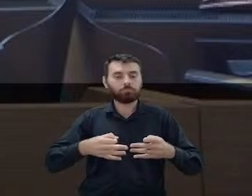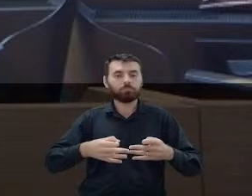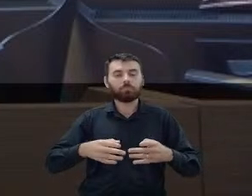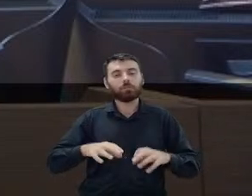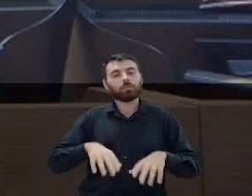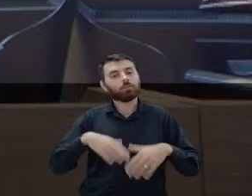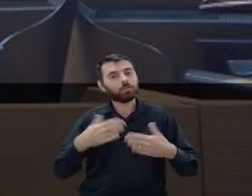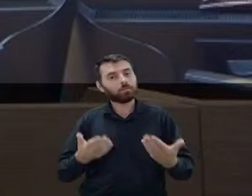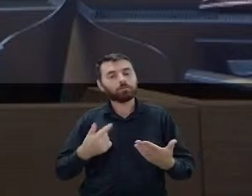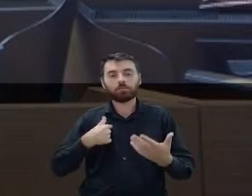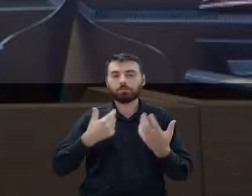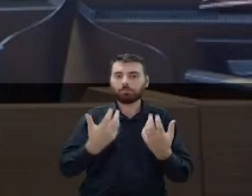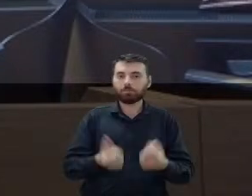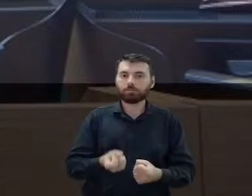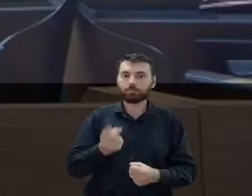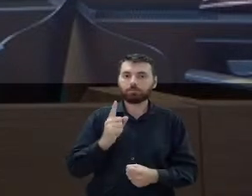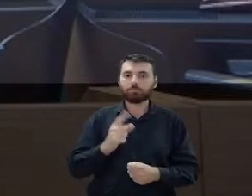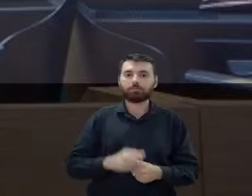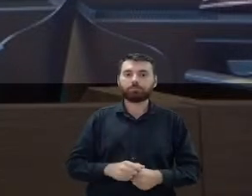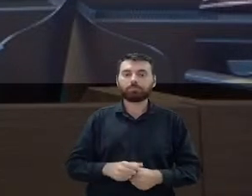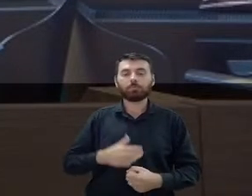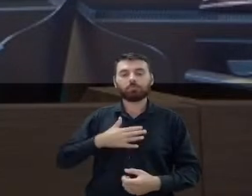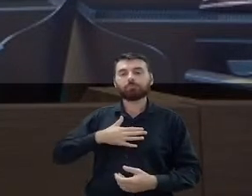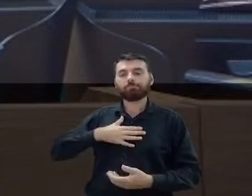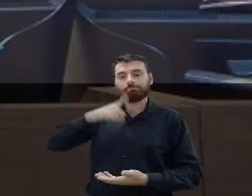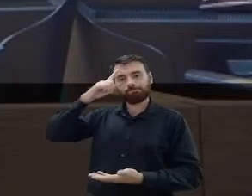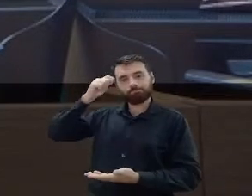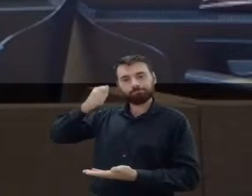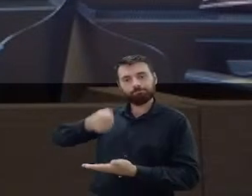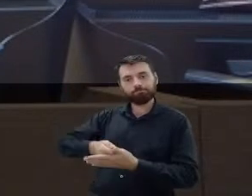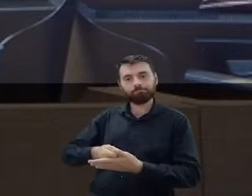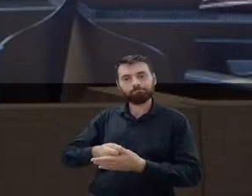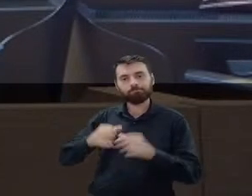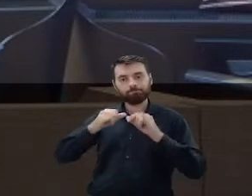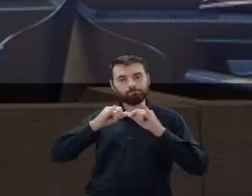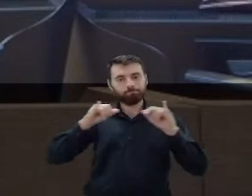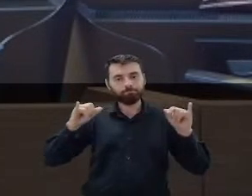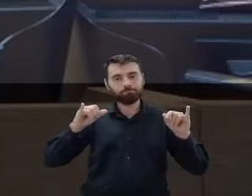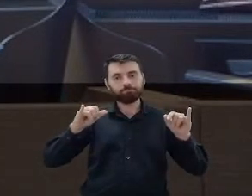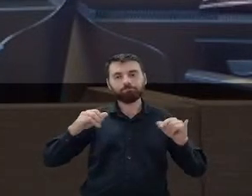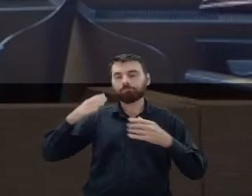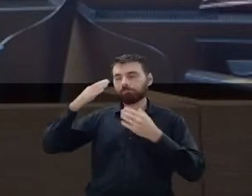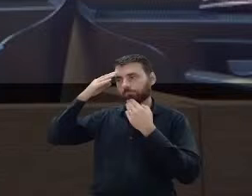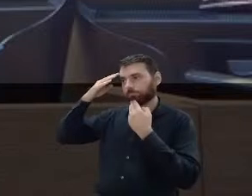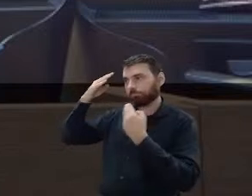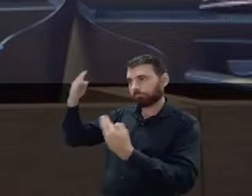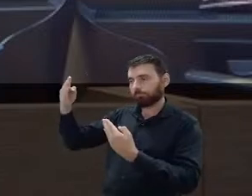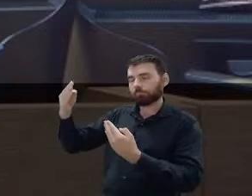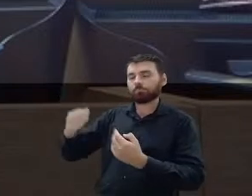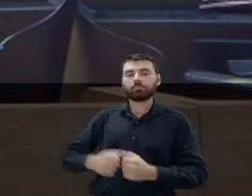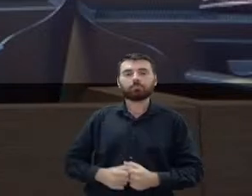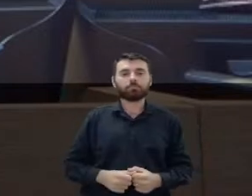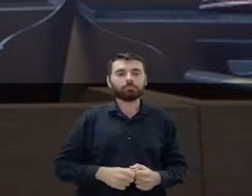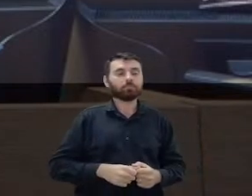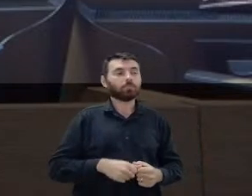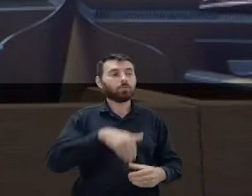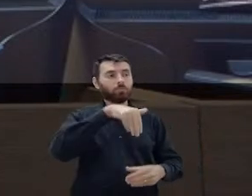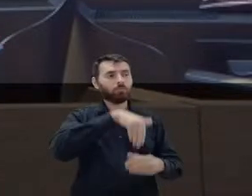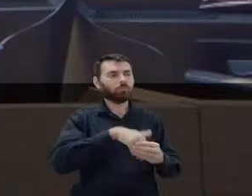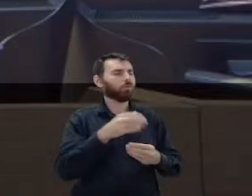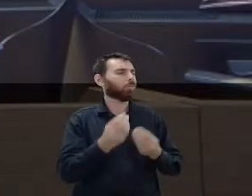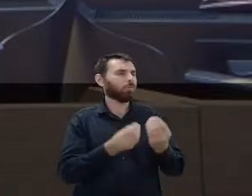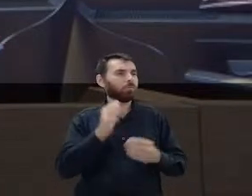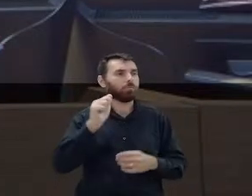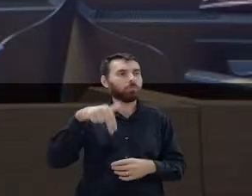nego o provimento. Essa é a minha proposta de decisão, senhor presidente. Obrigado, desembargador Nicanor. Como voto, desembargador André? Sem divergência,